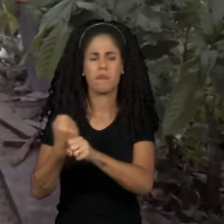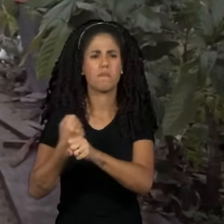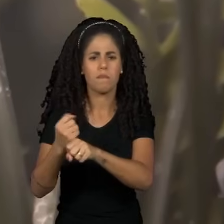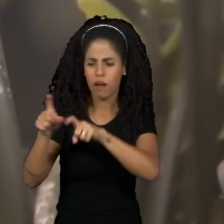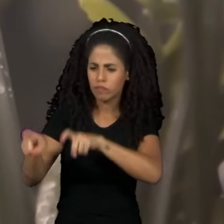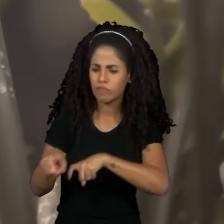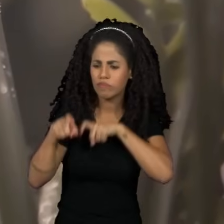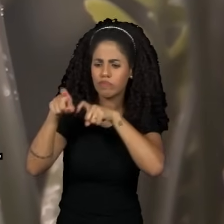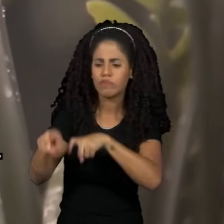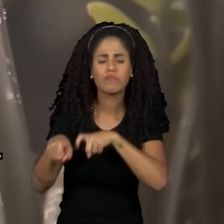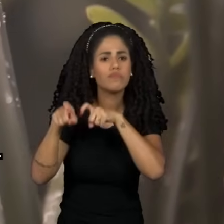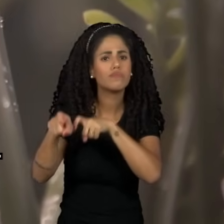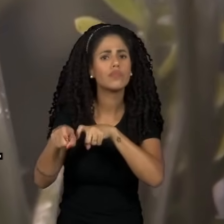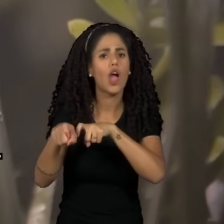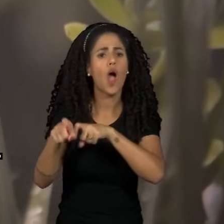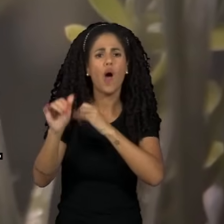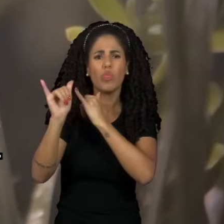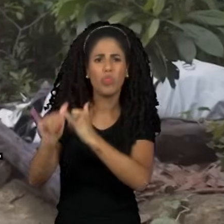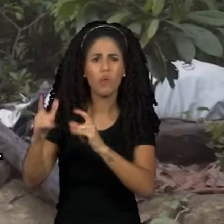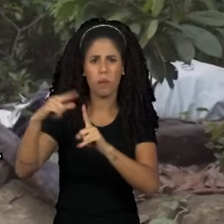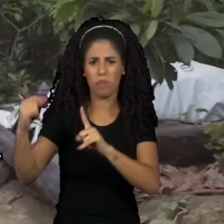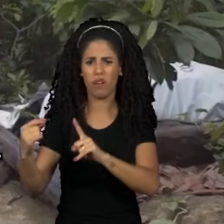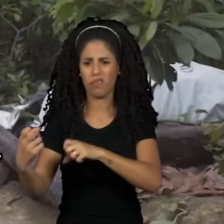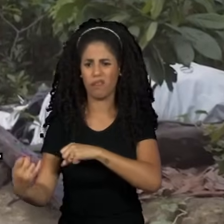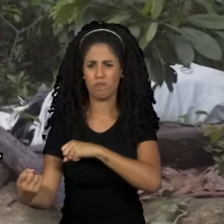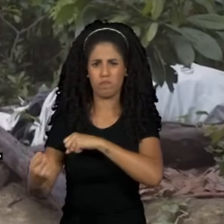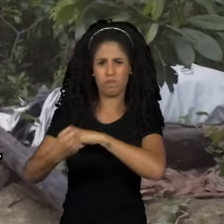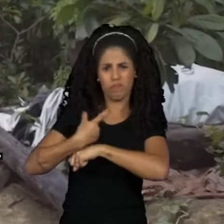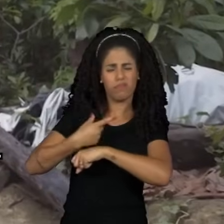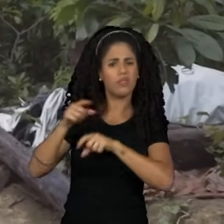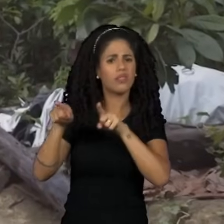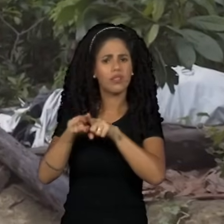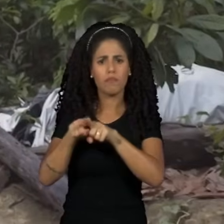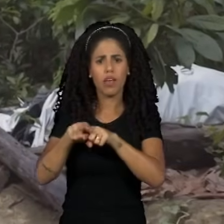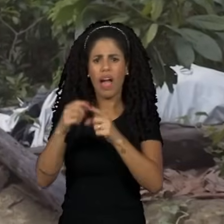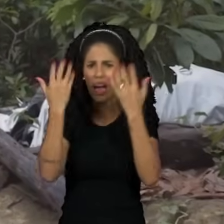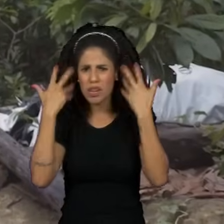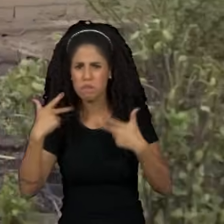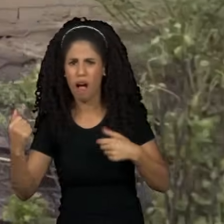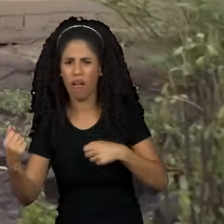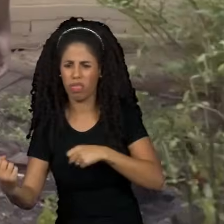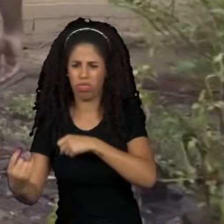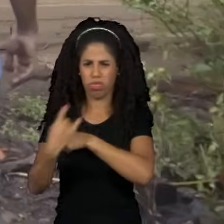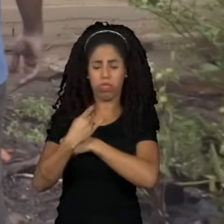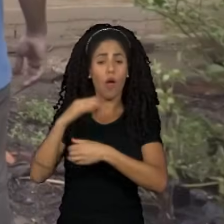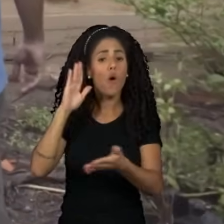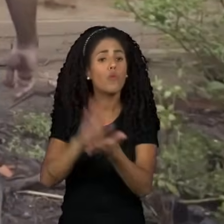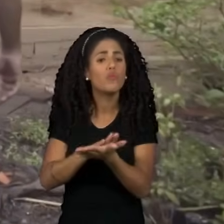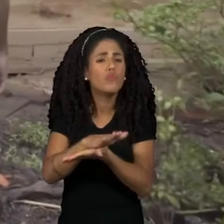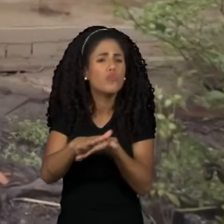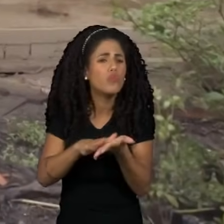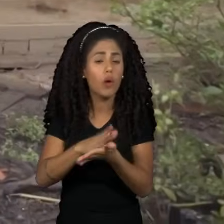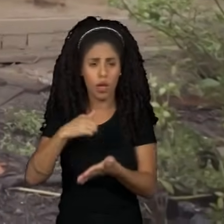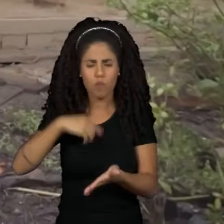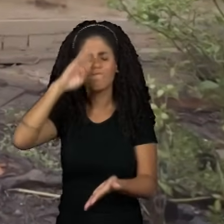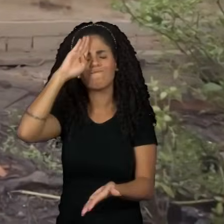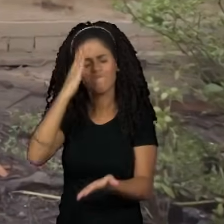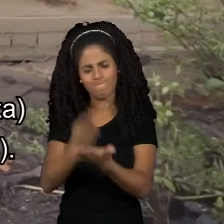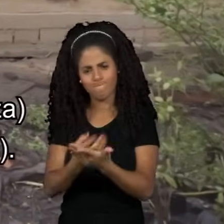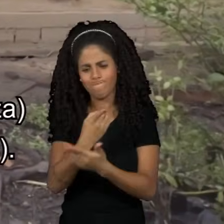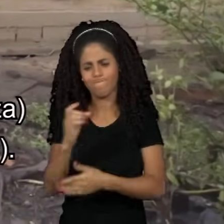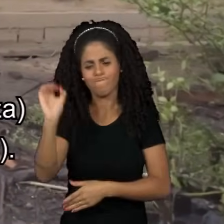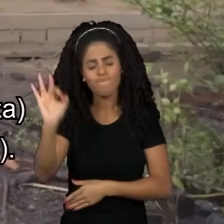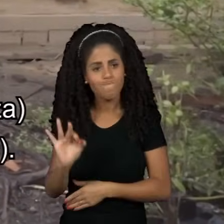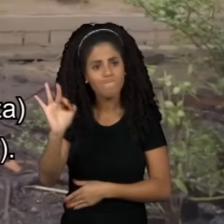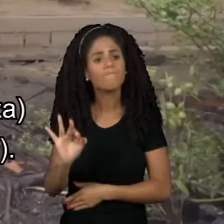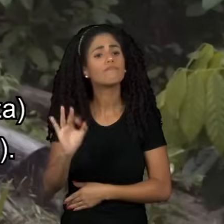agricultor de uma planta ou de um animal silvestre, e eu posso confiar 100%.